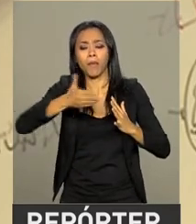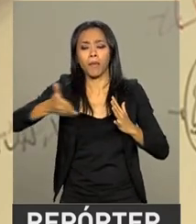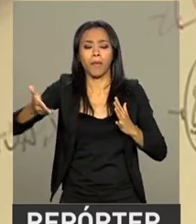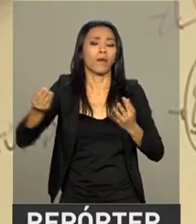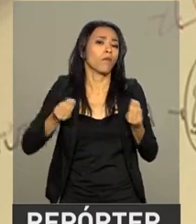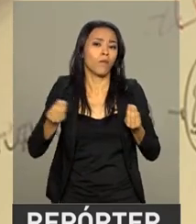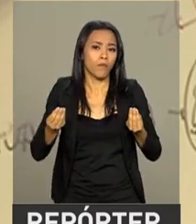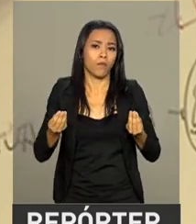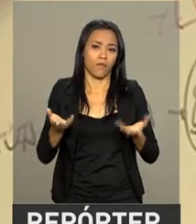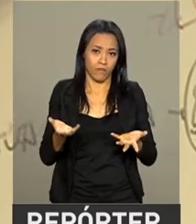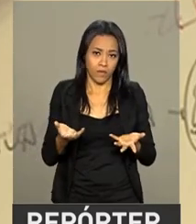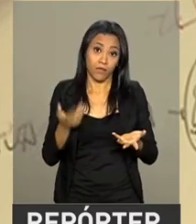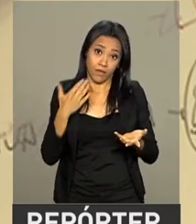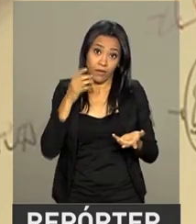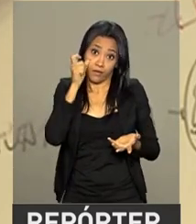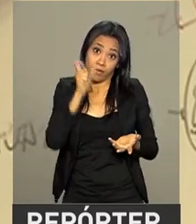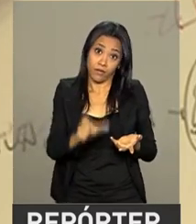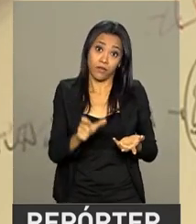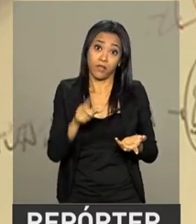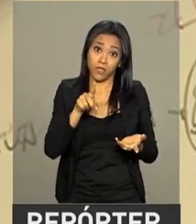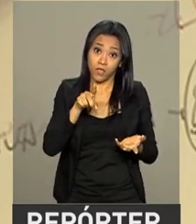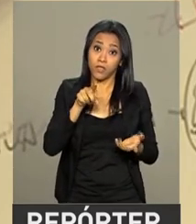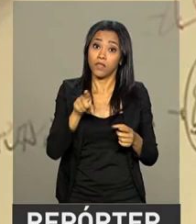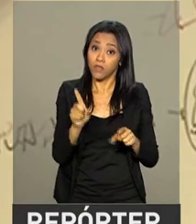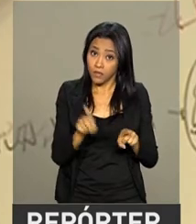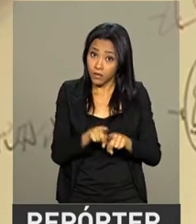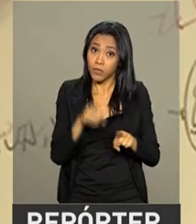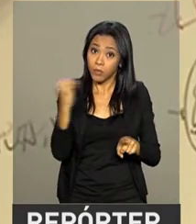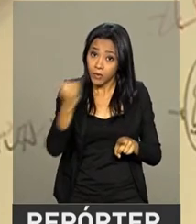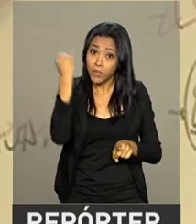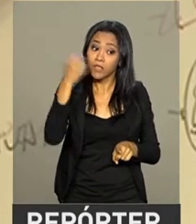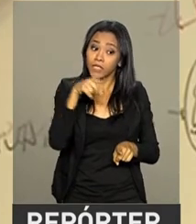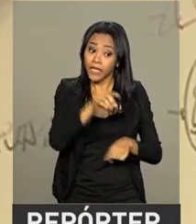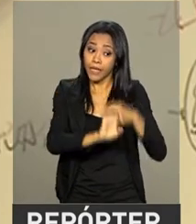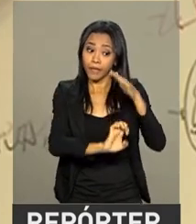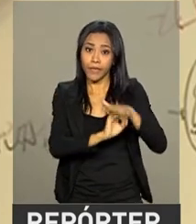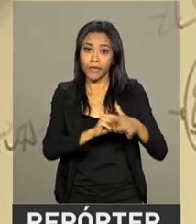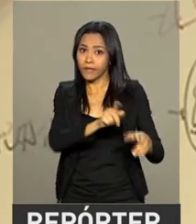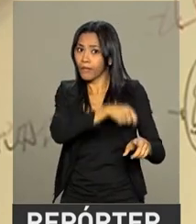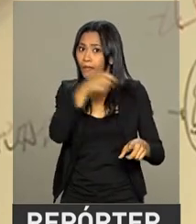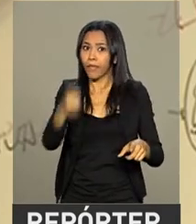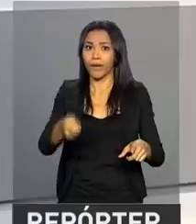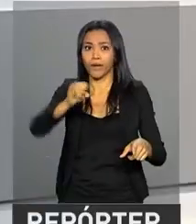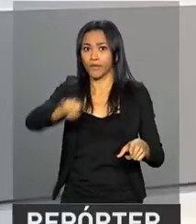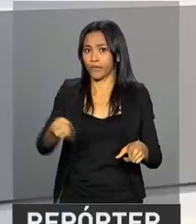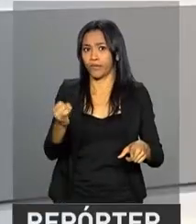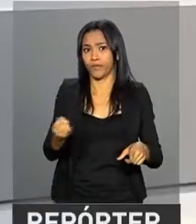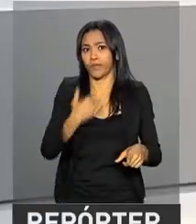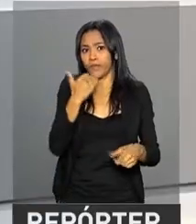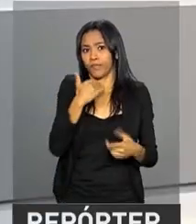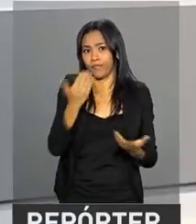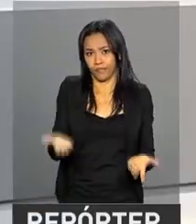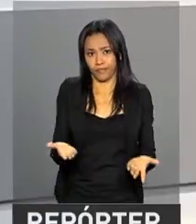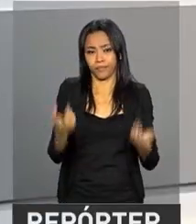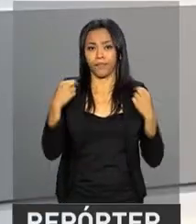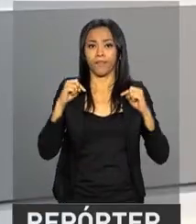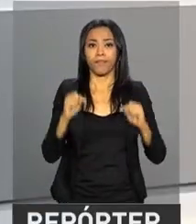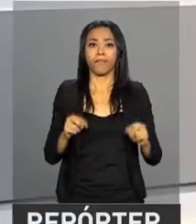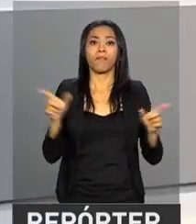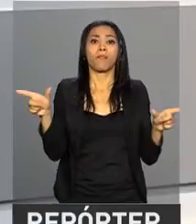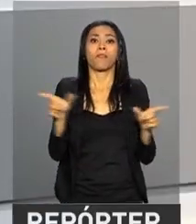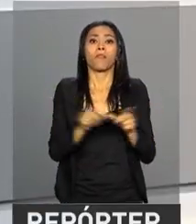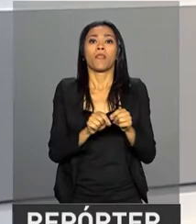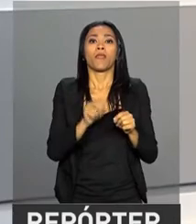é o interessante o importante é que a empresa não vai pagar juros necessários o índice nacional de